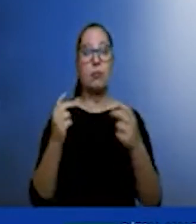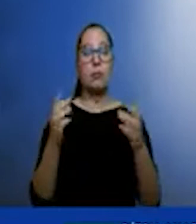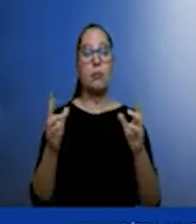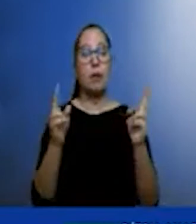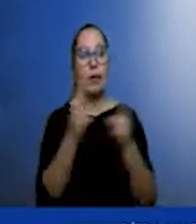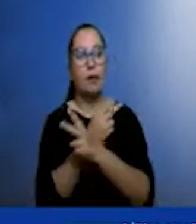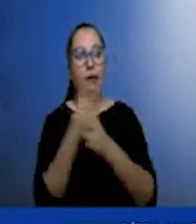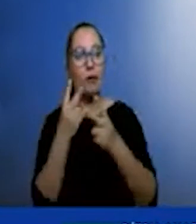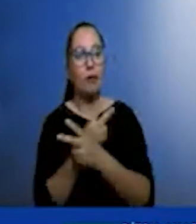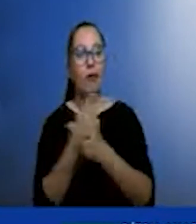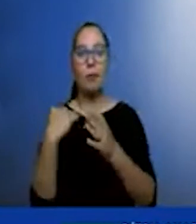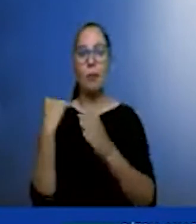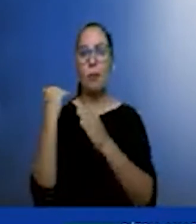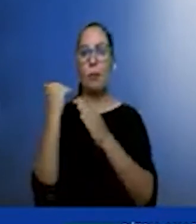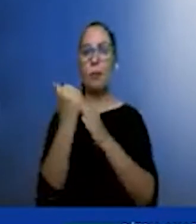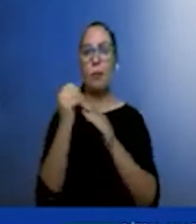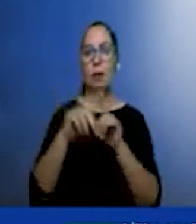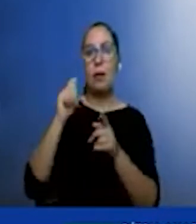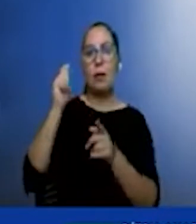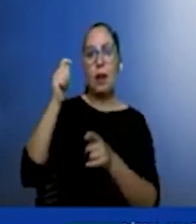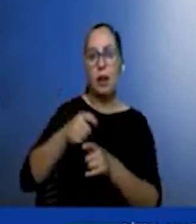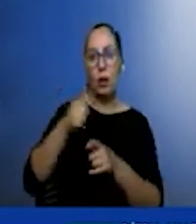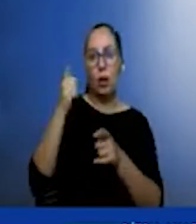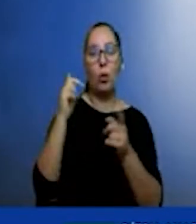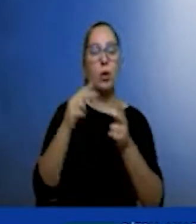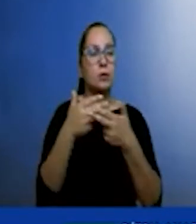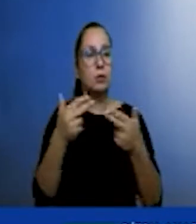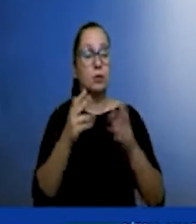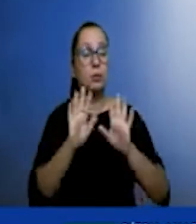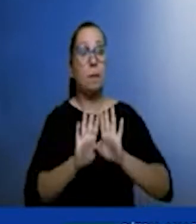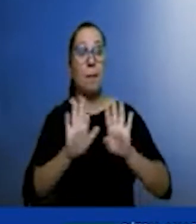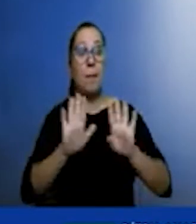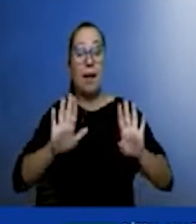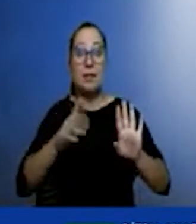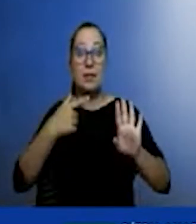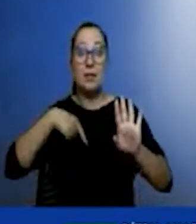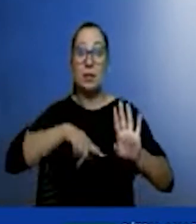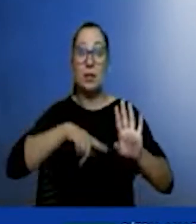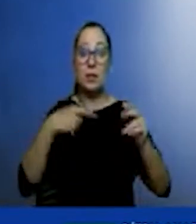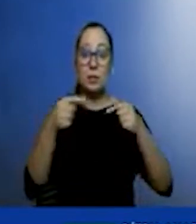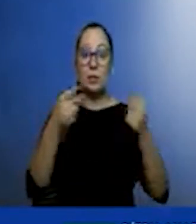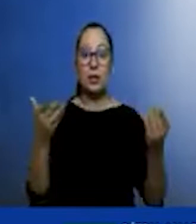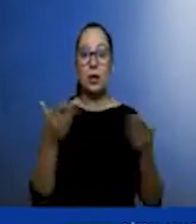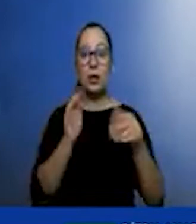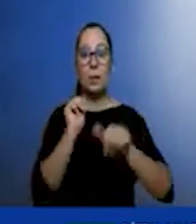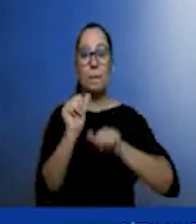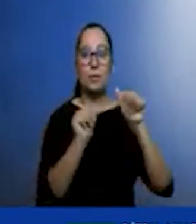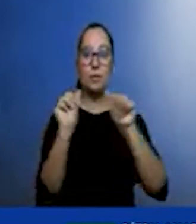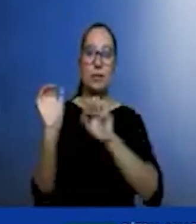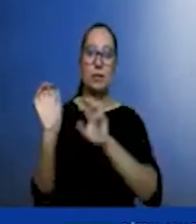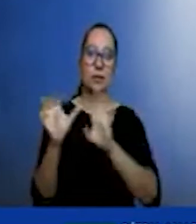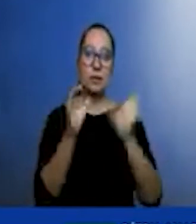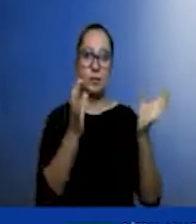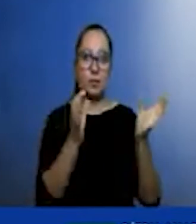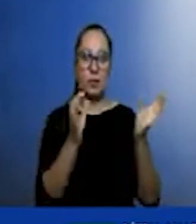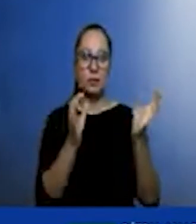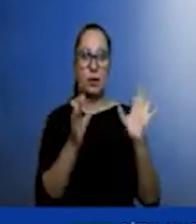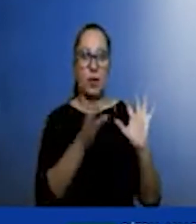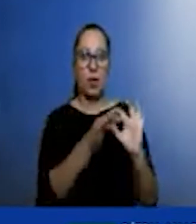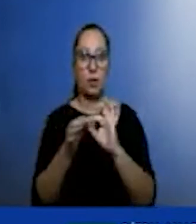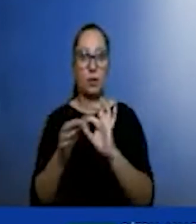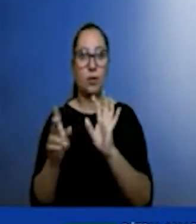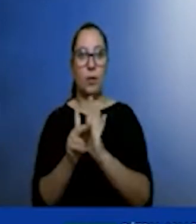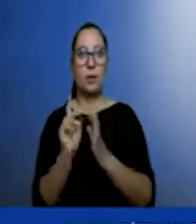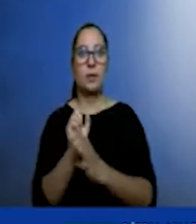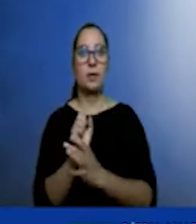uma política de leilões para solar muito forte. Mas o momento em que a gente está discutindo mudanças climáticas no contexto de segurança, mas